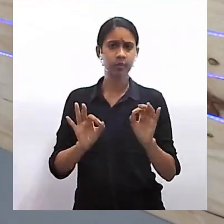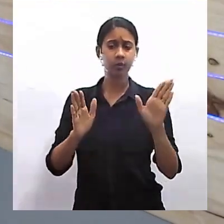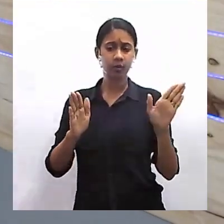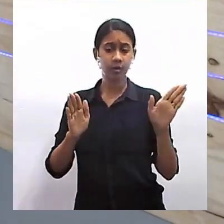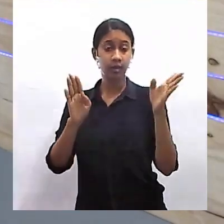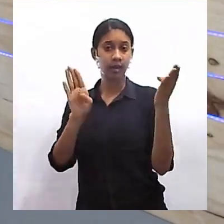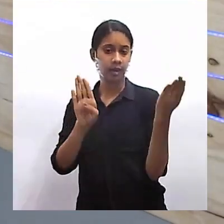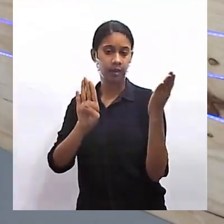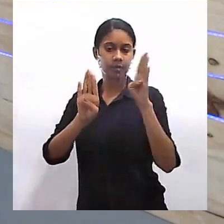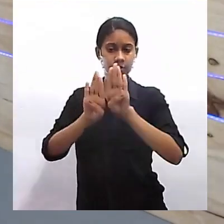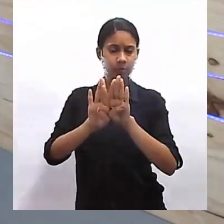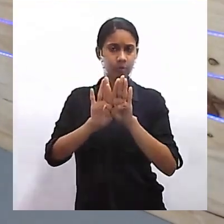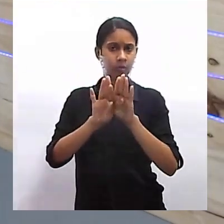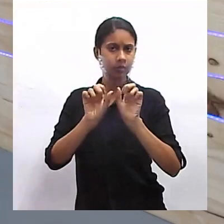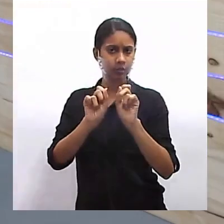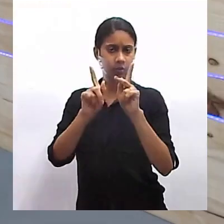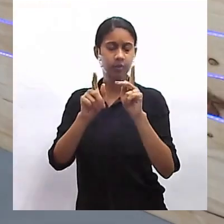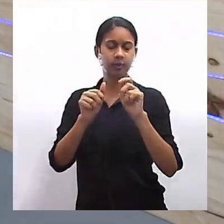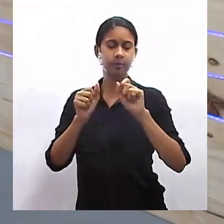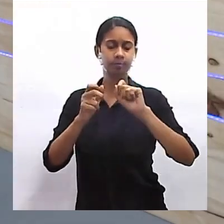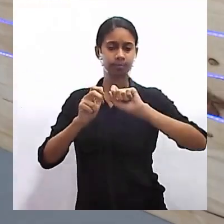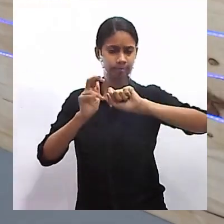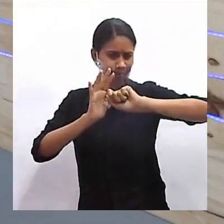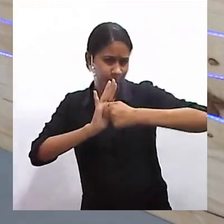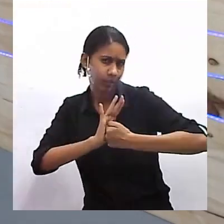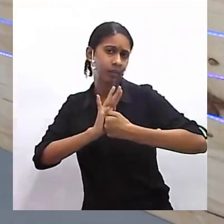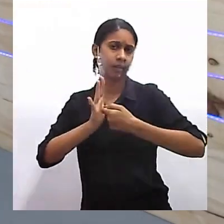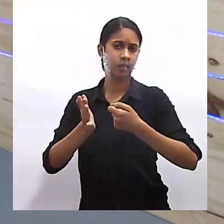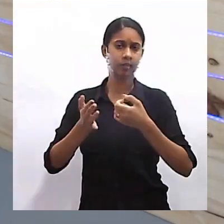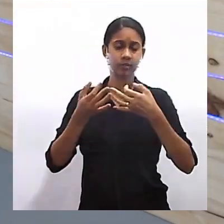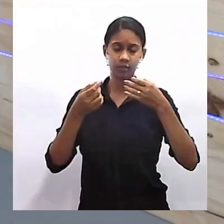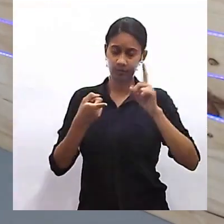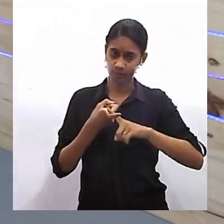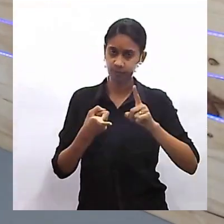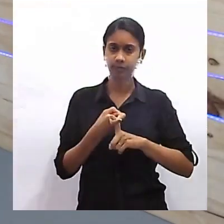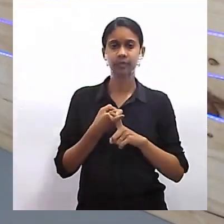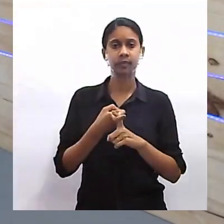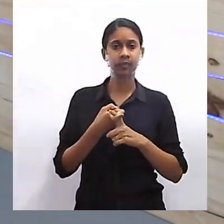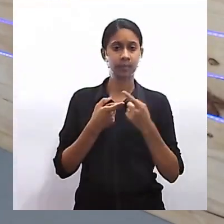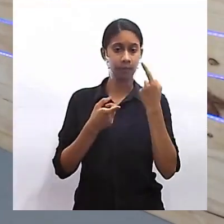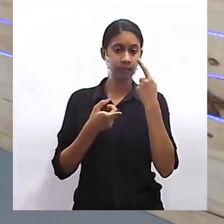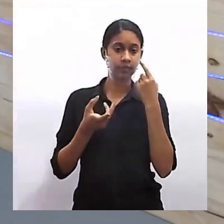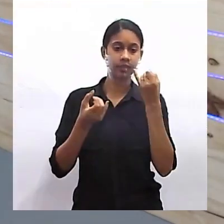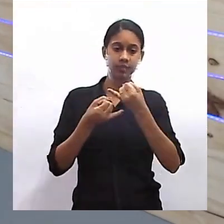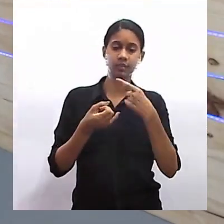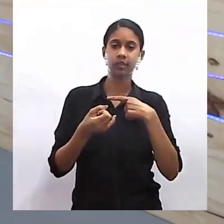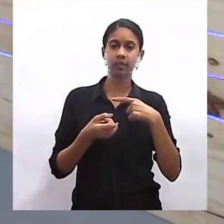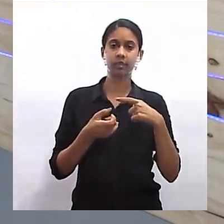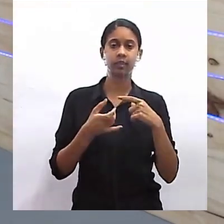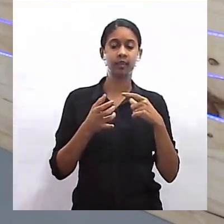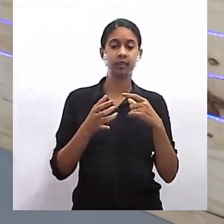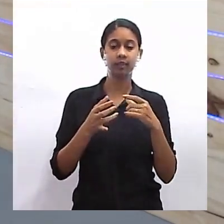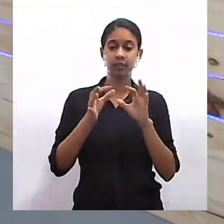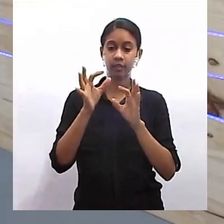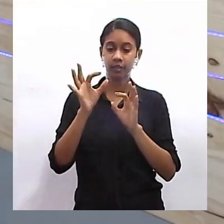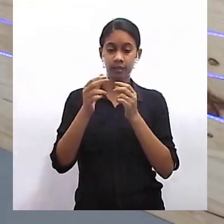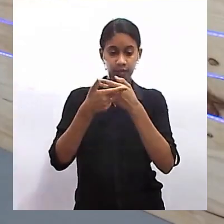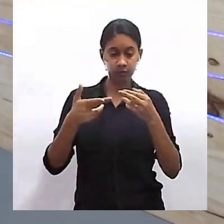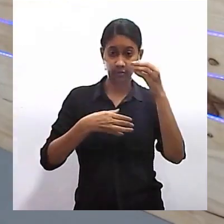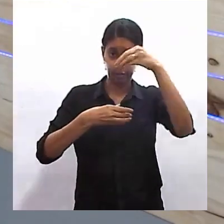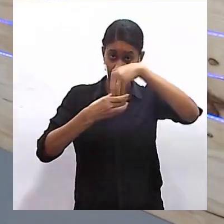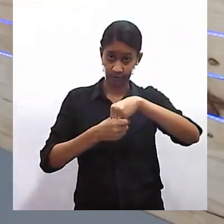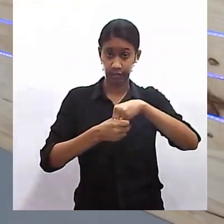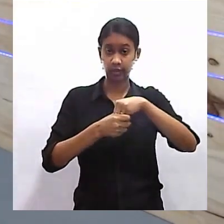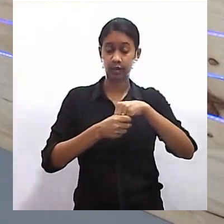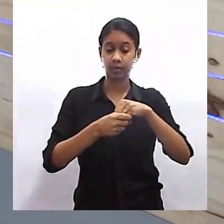portas, para saber se aquele veículo está, se for entregue em área urbana, precisa ter um cone para poder parar nas ruas, a parte de